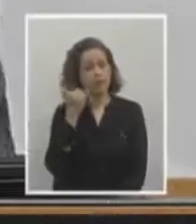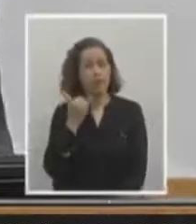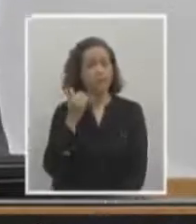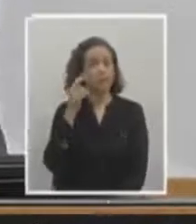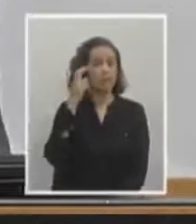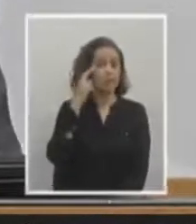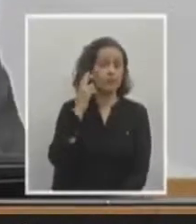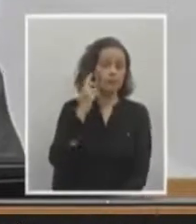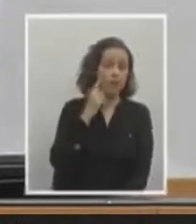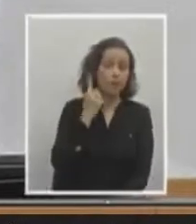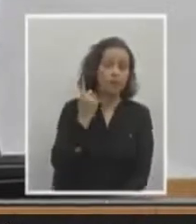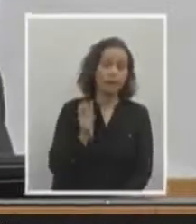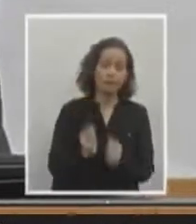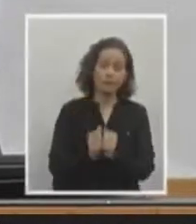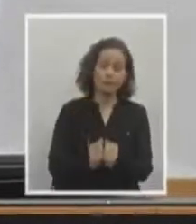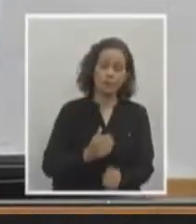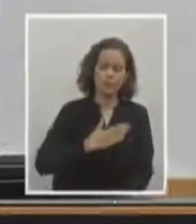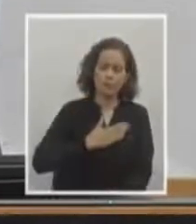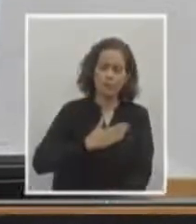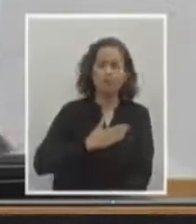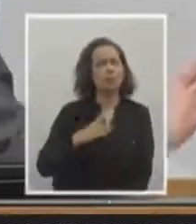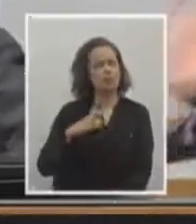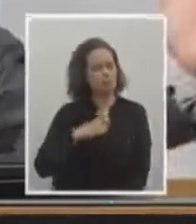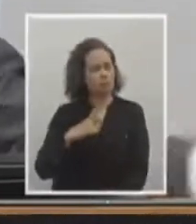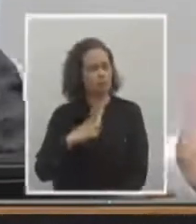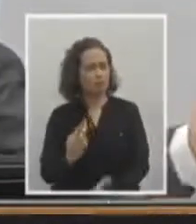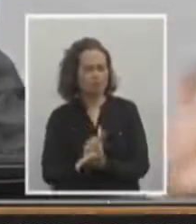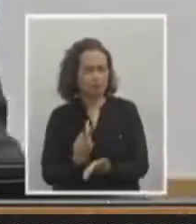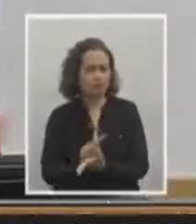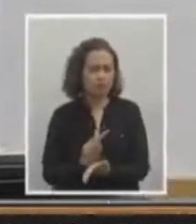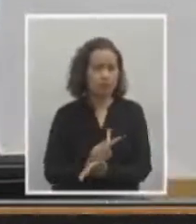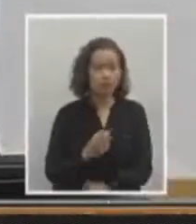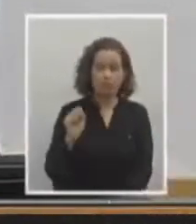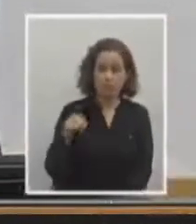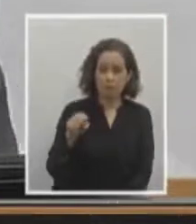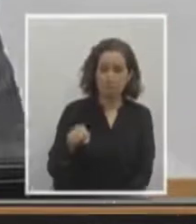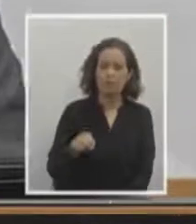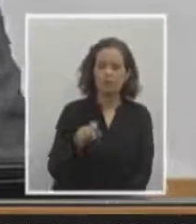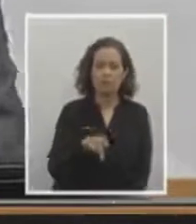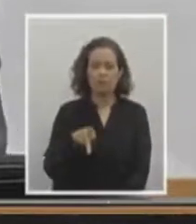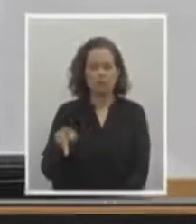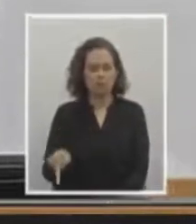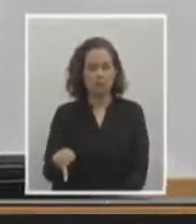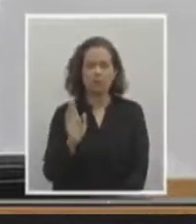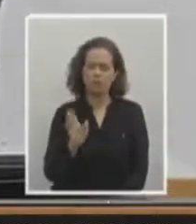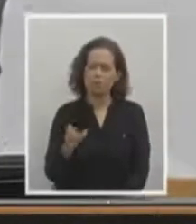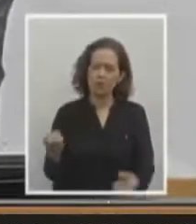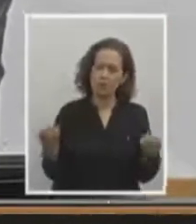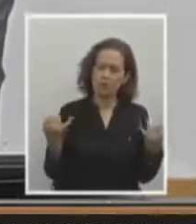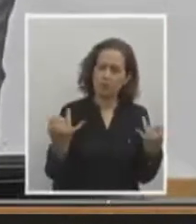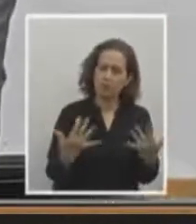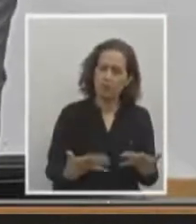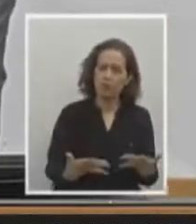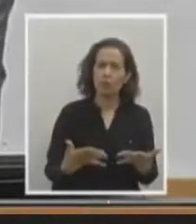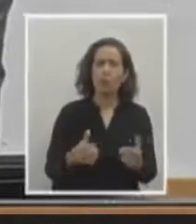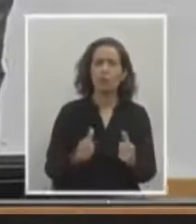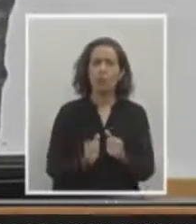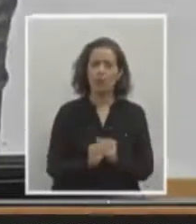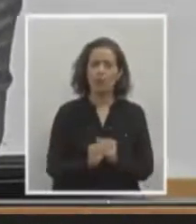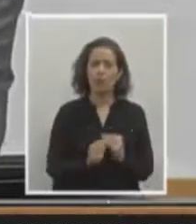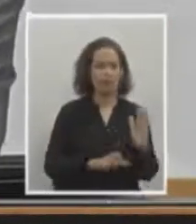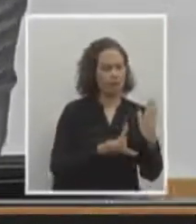ficou claro, inclusive equívocos, conforme o professor Cleito já relatou, que ferem a legislação,